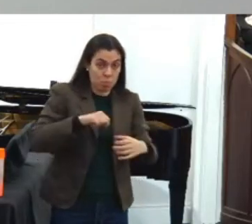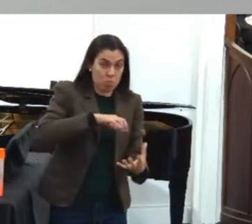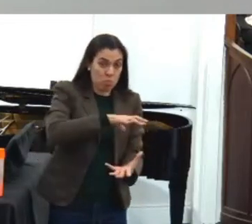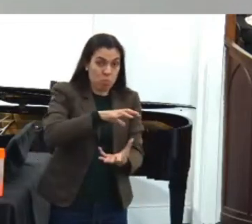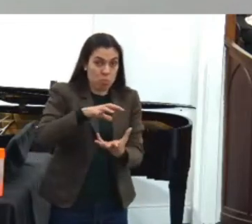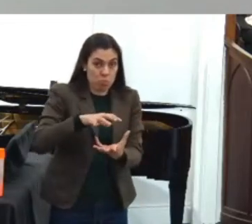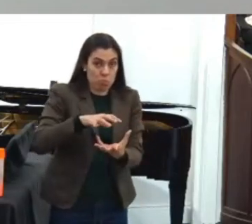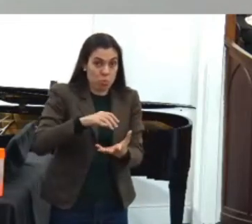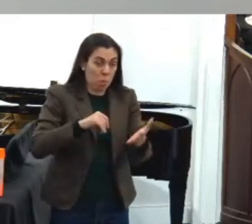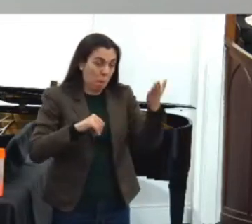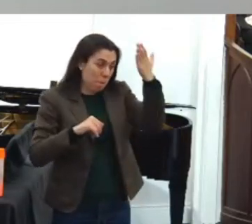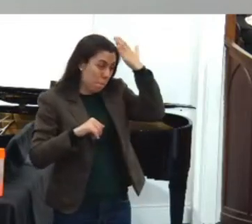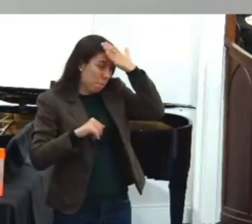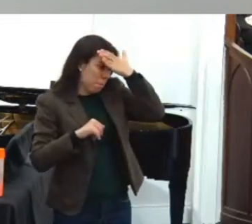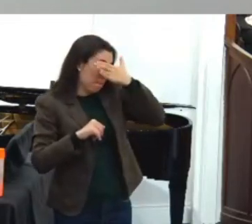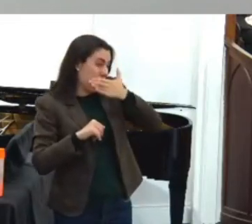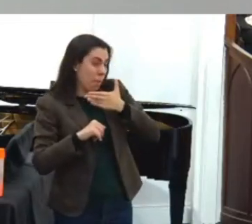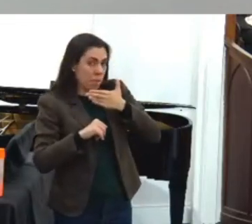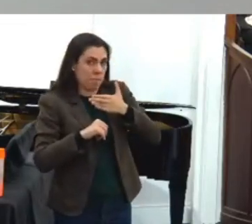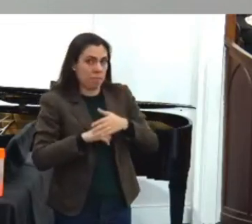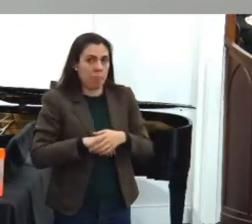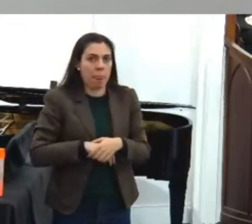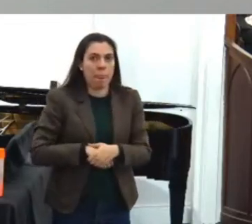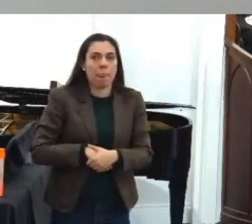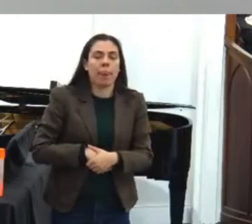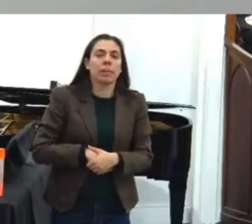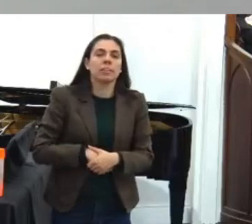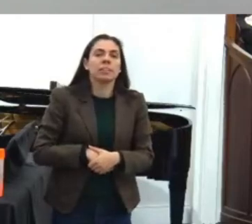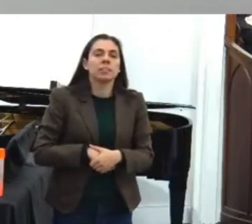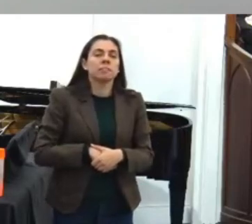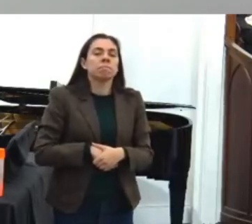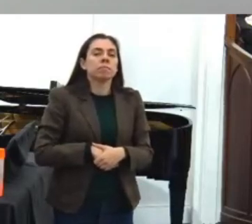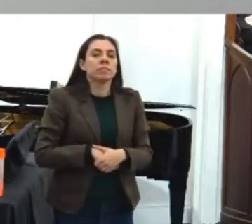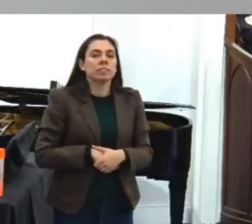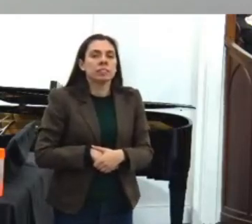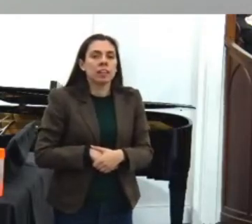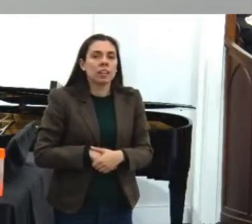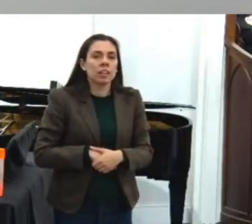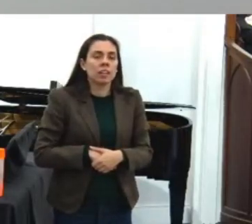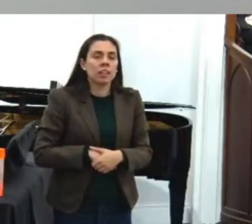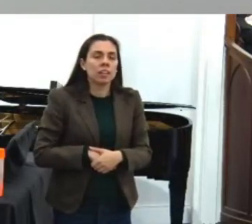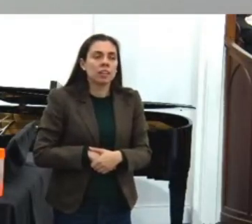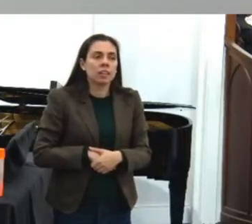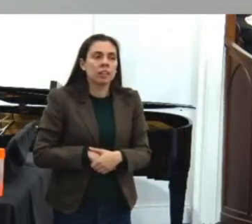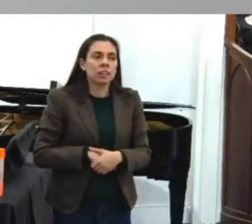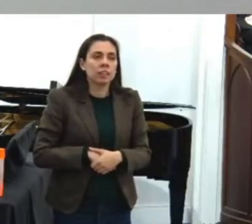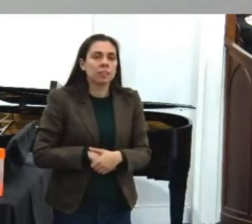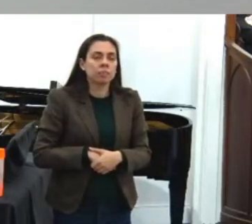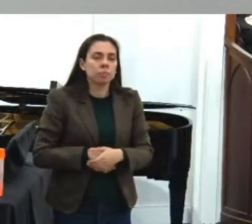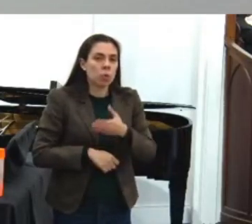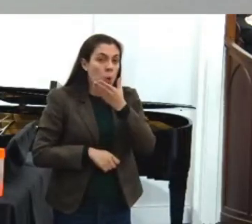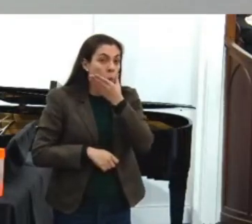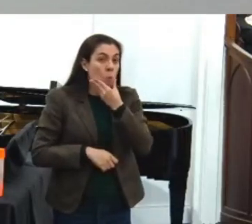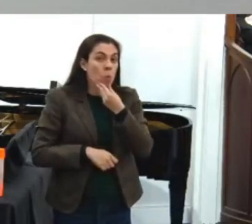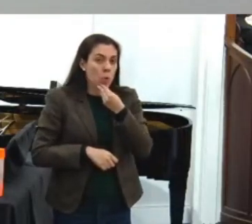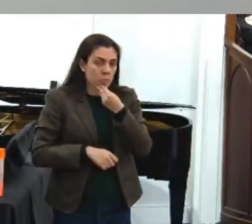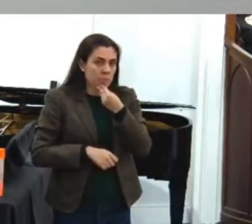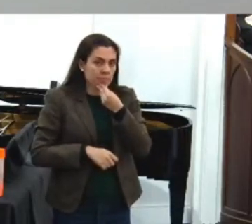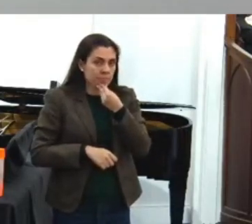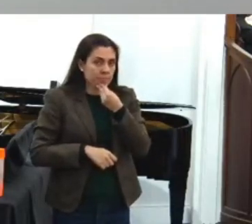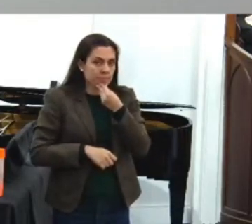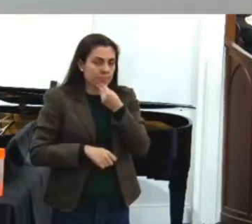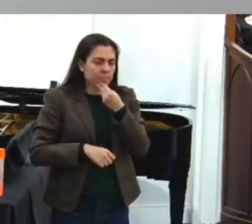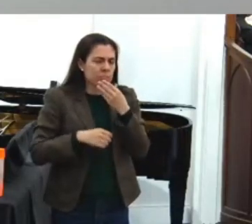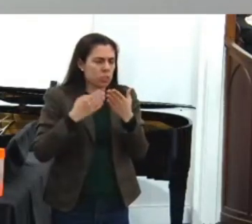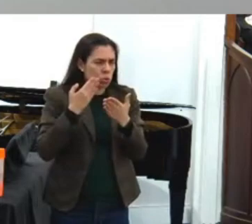o homem que mais estuda, o maior estudioso vivo do livro de